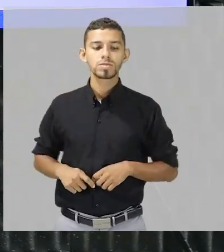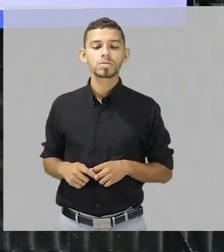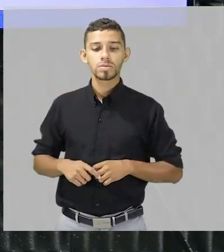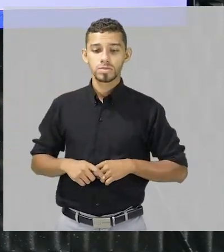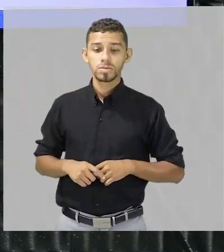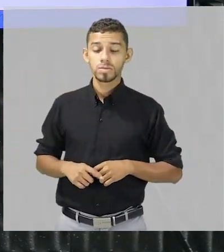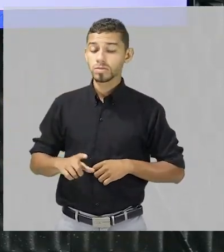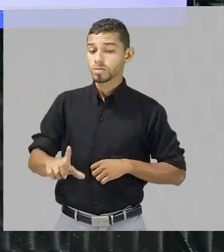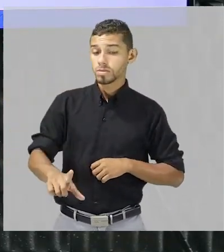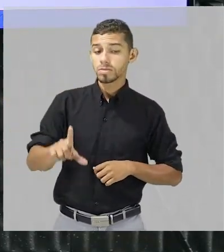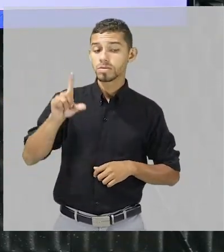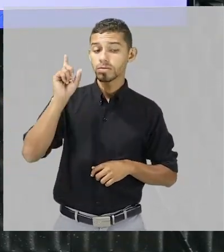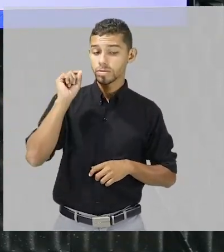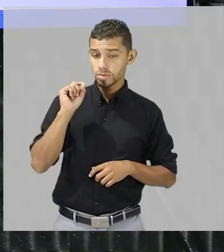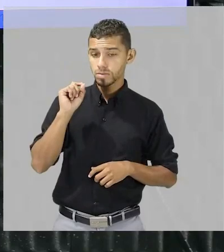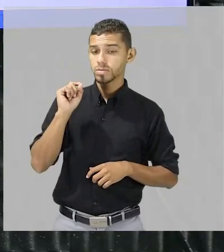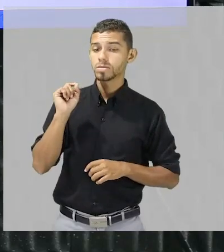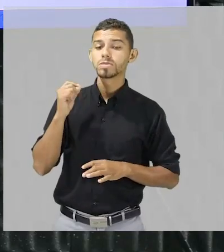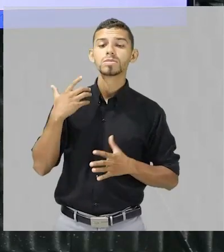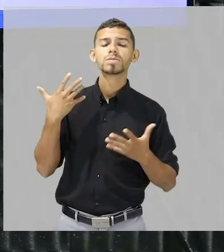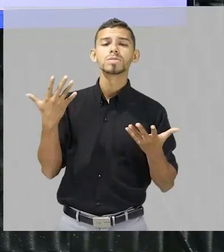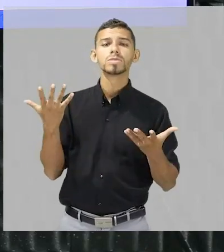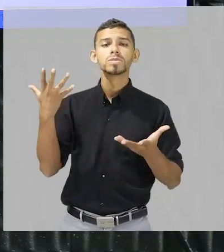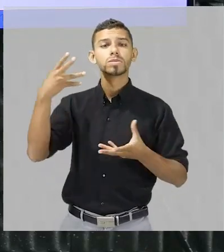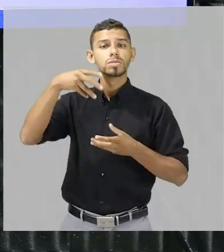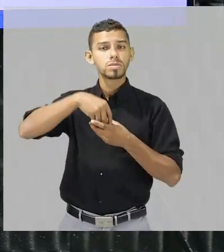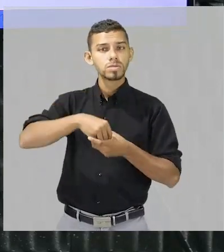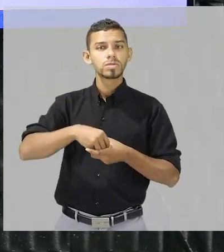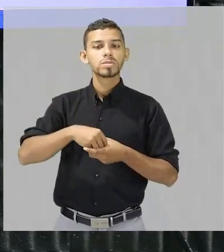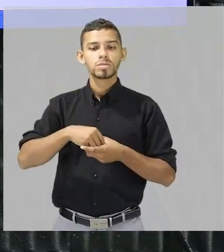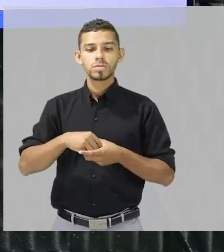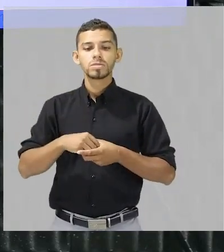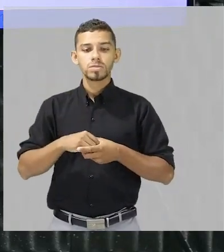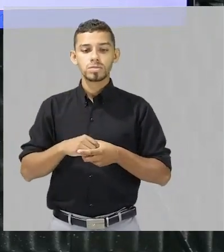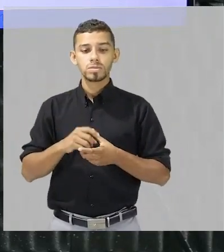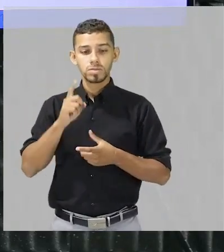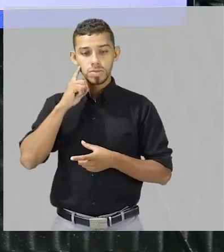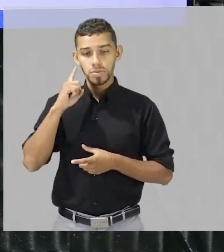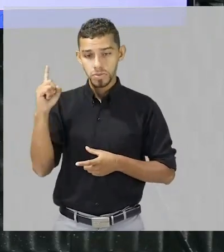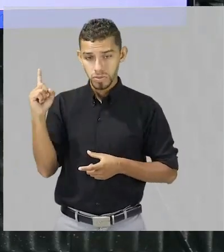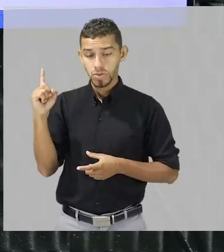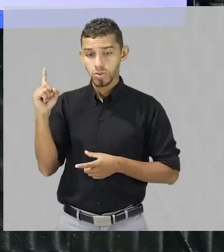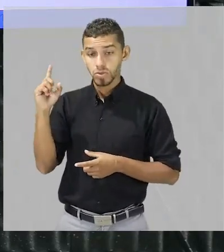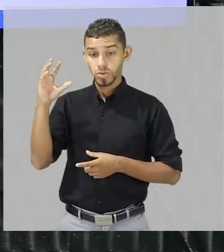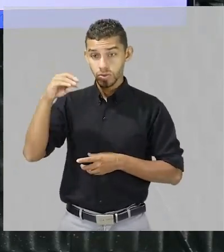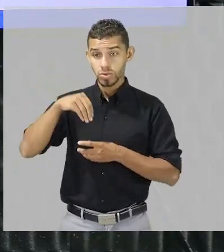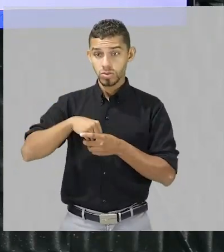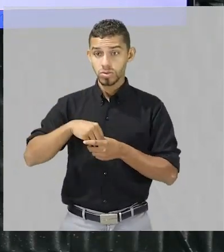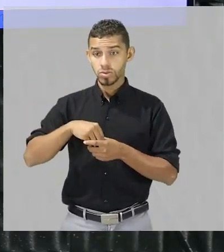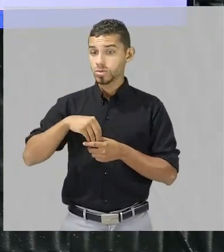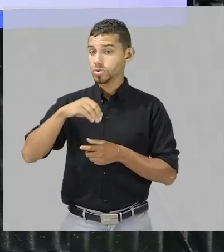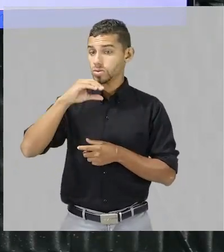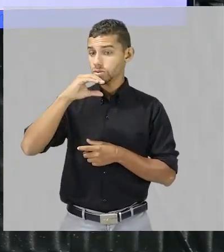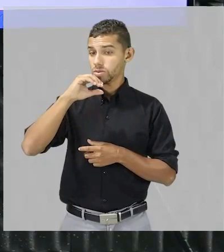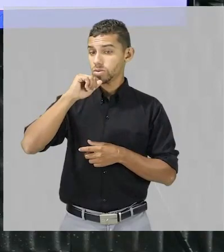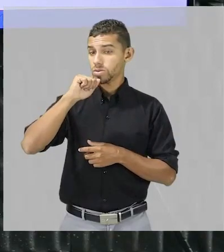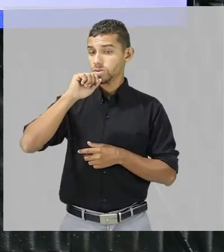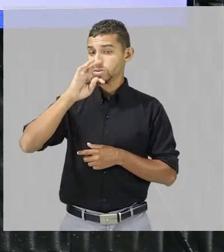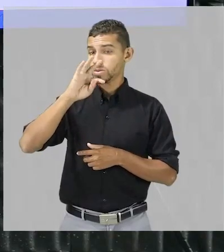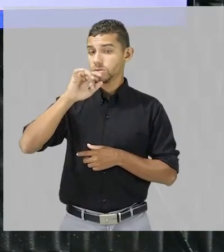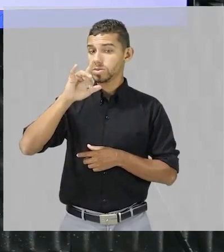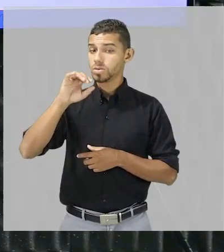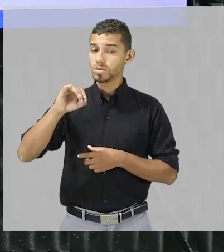vai escolher o composto, a estrutura que está nesse catálogo de acordo com